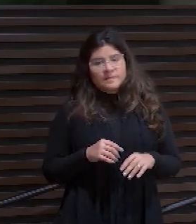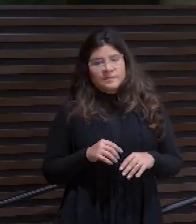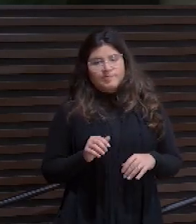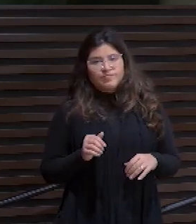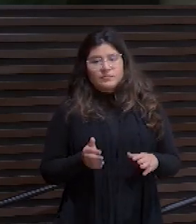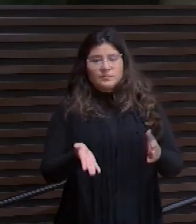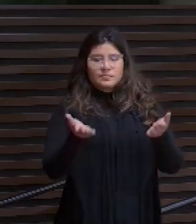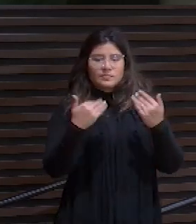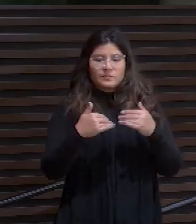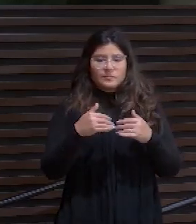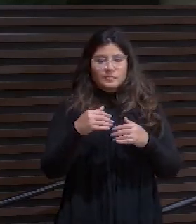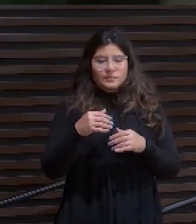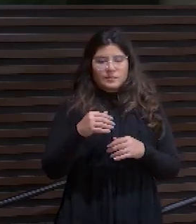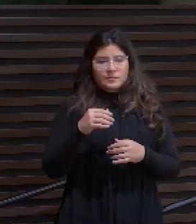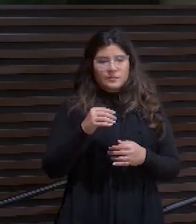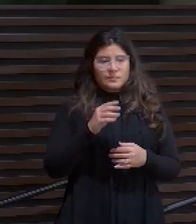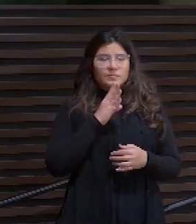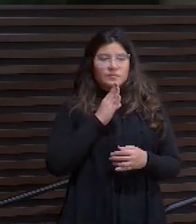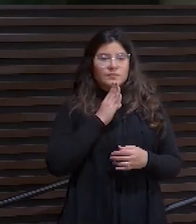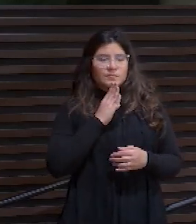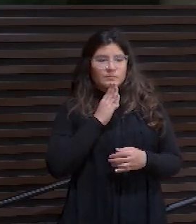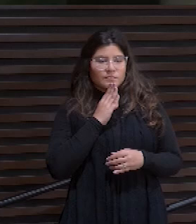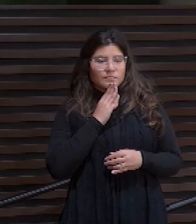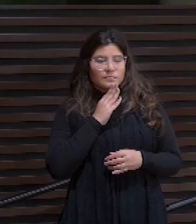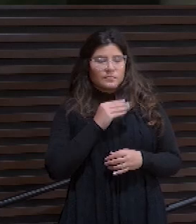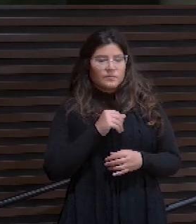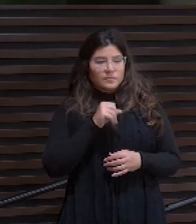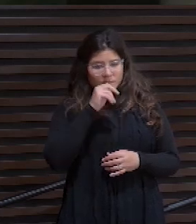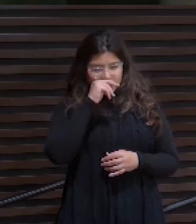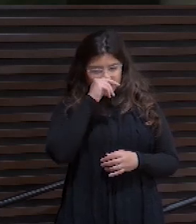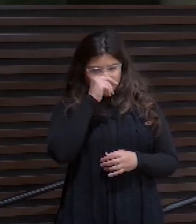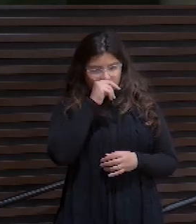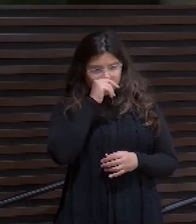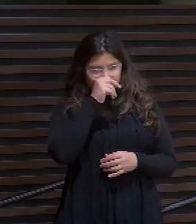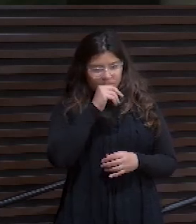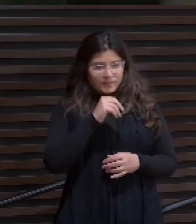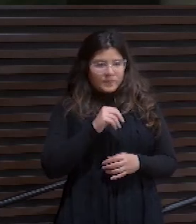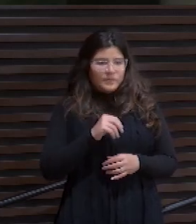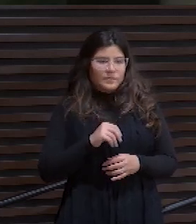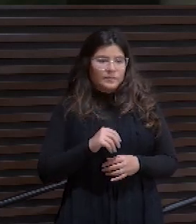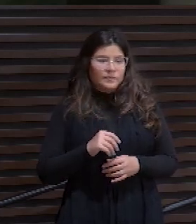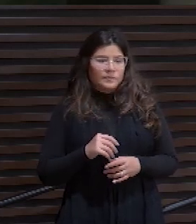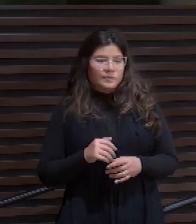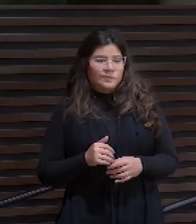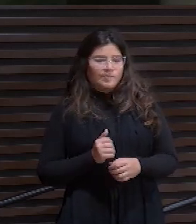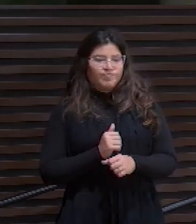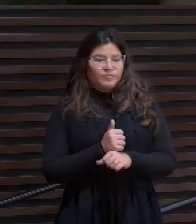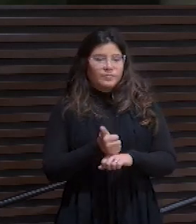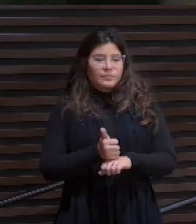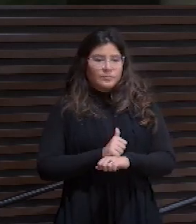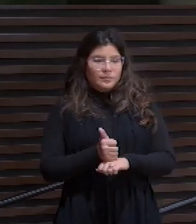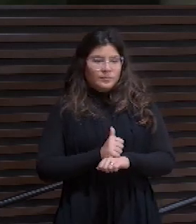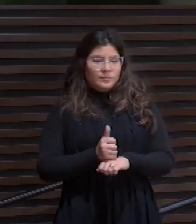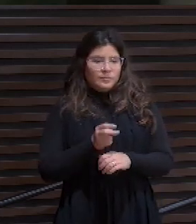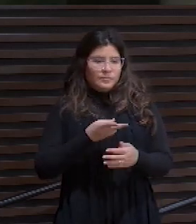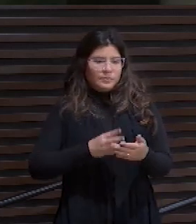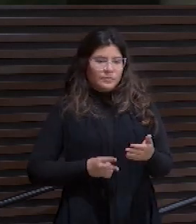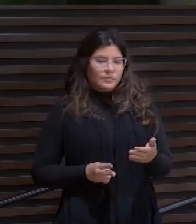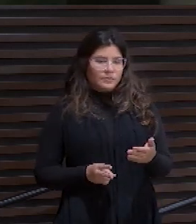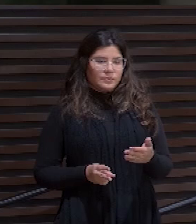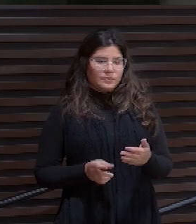Por exemplo, quando nós olhamos os profissionais que examinam notas para saber se a nota é verdadeira ou falsa, eles